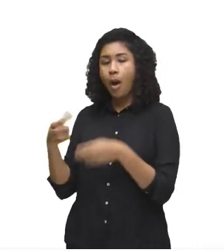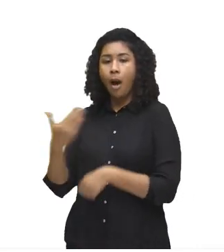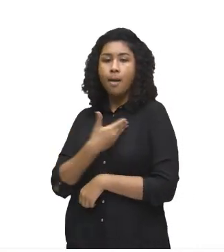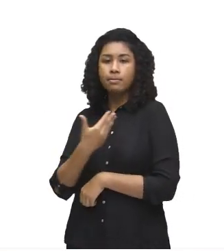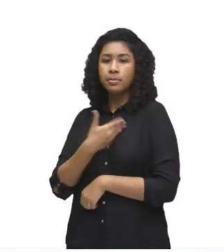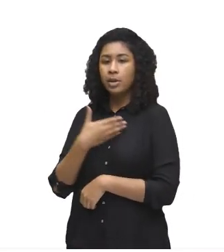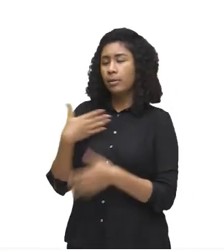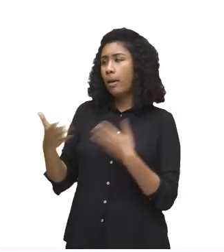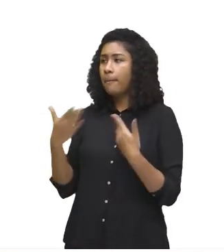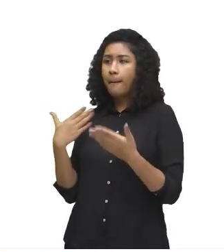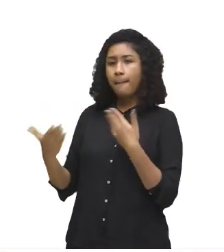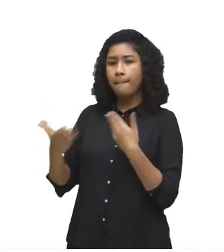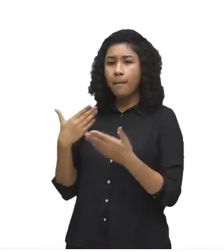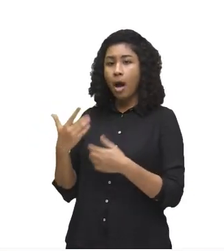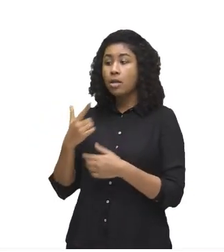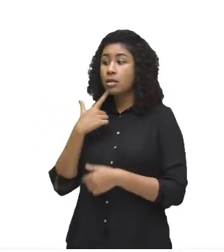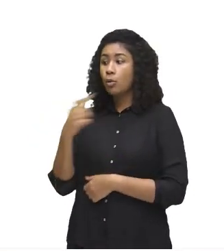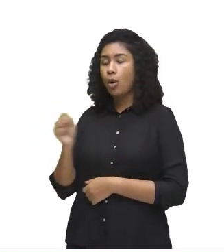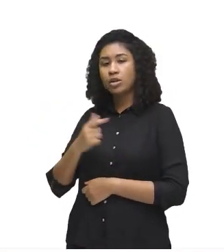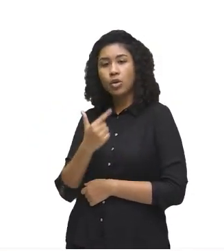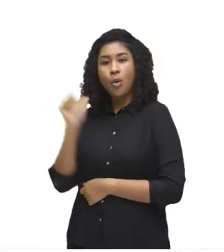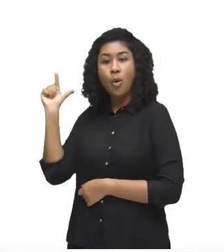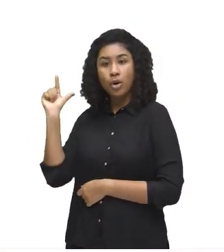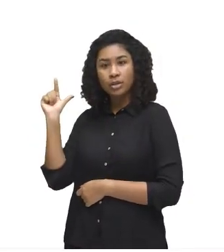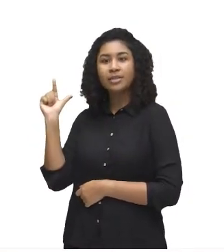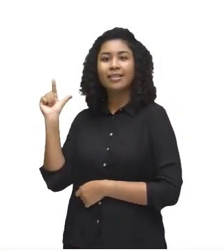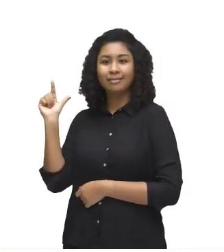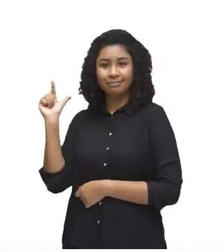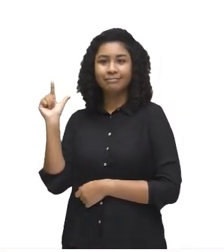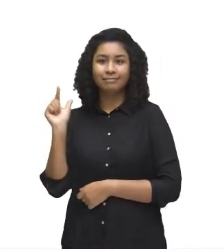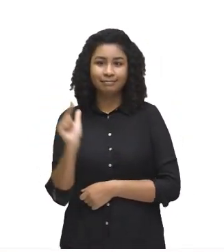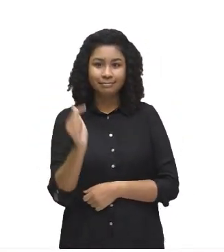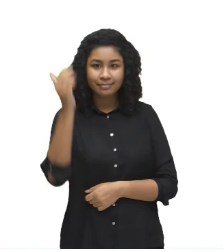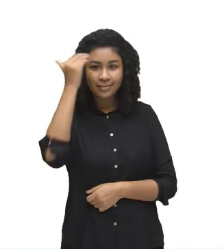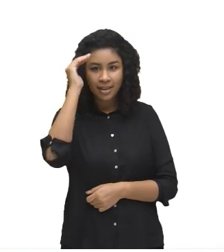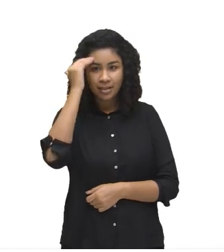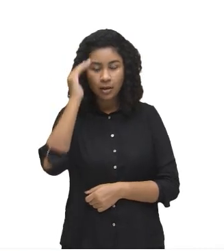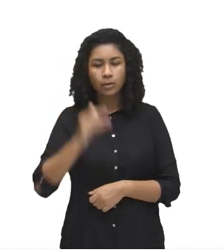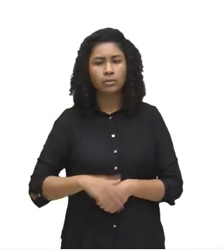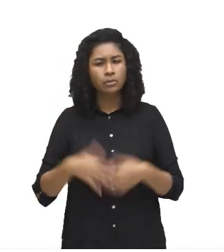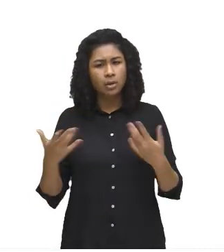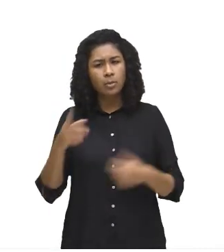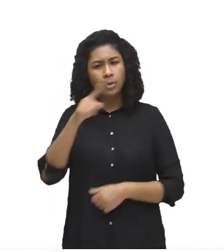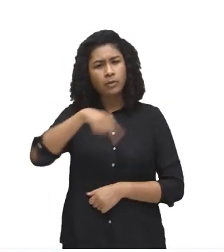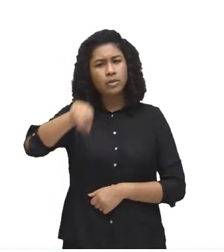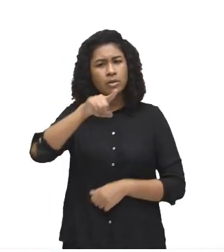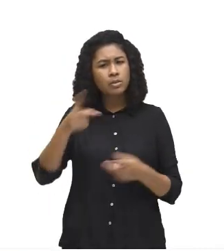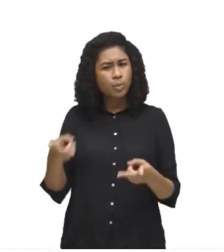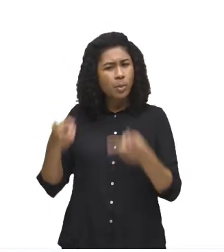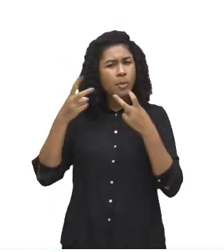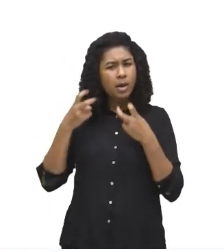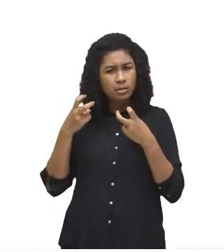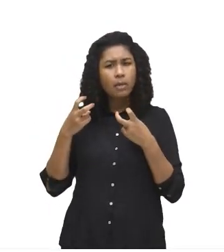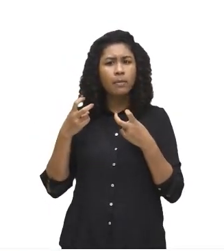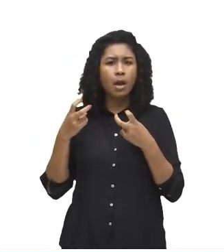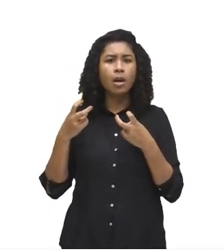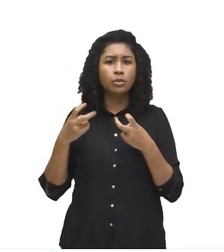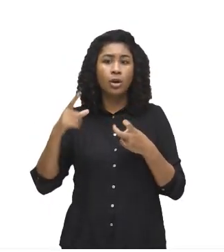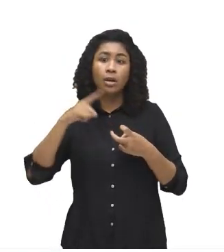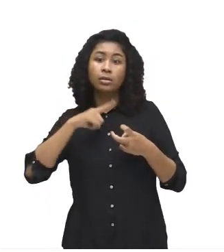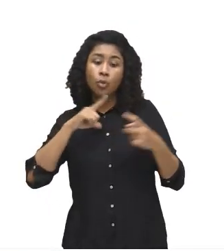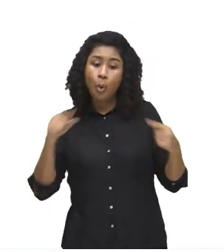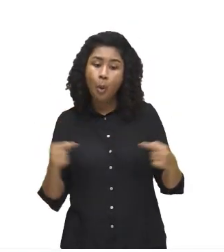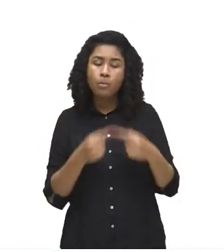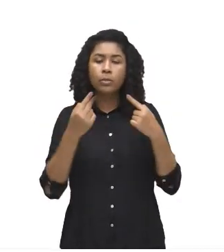outra linguagem que você utiliza. É ou não é? Então, só para você perceber que isso, o que eu estou falando aqui, tem a ver